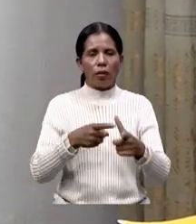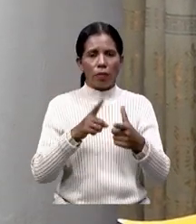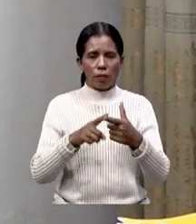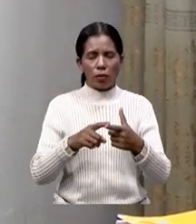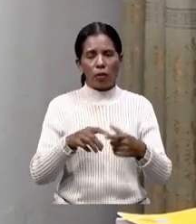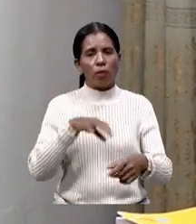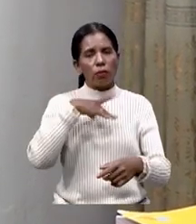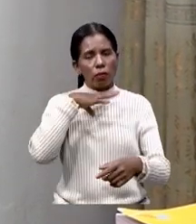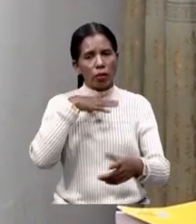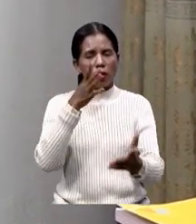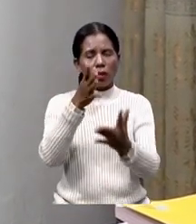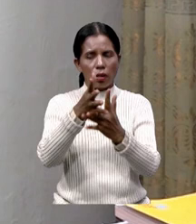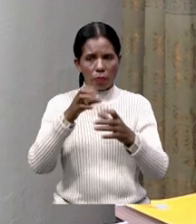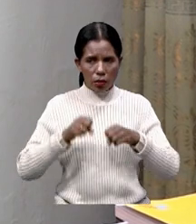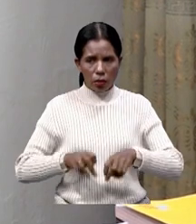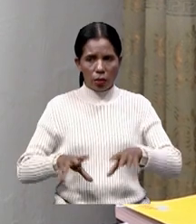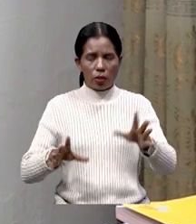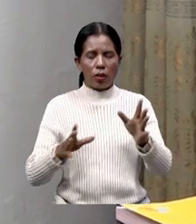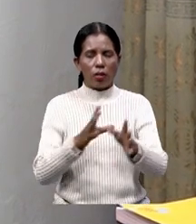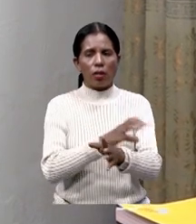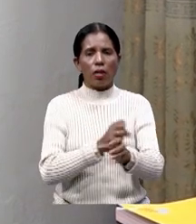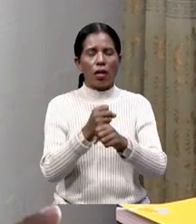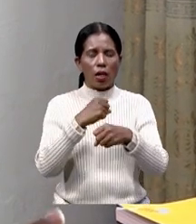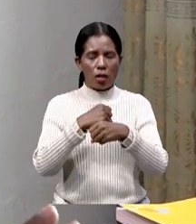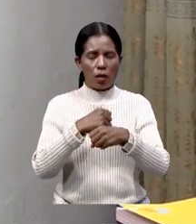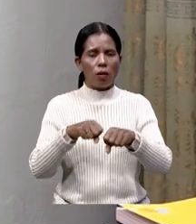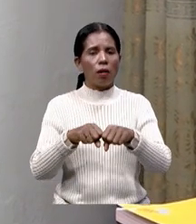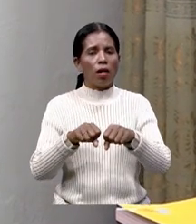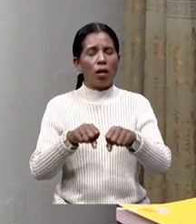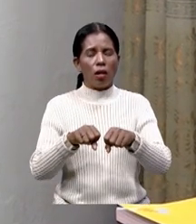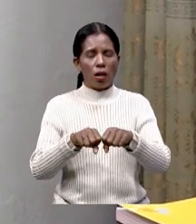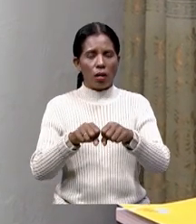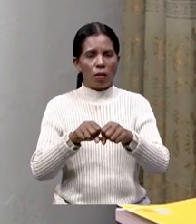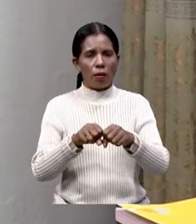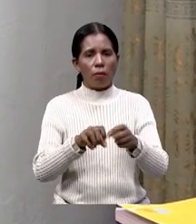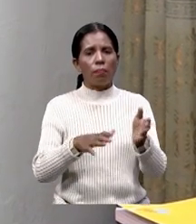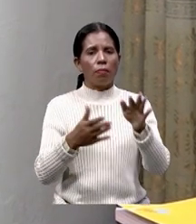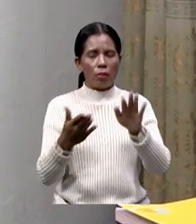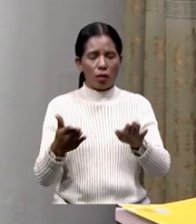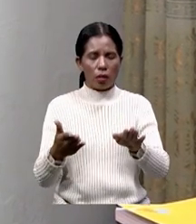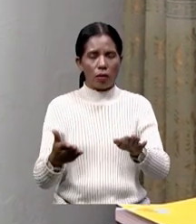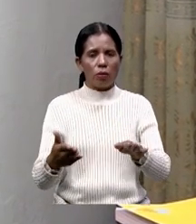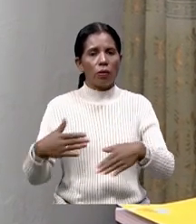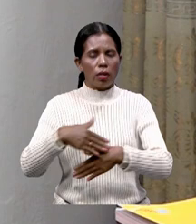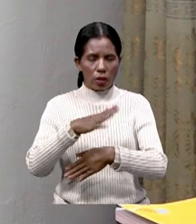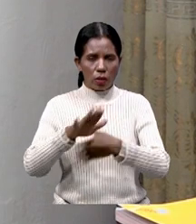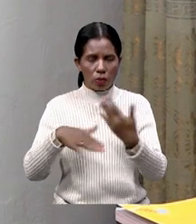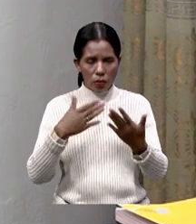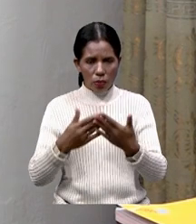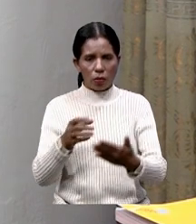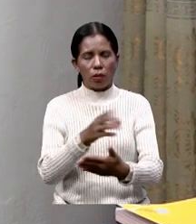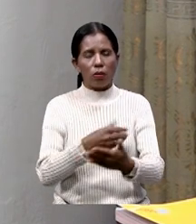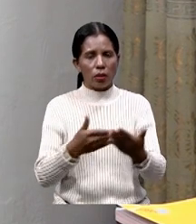não também é tassi, nia o ho tu itania a horu insira e cria be estraga fatin nebe maka